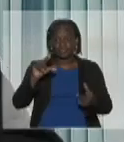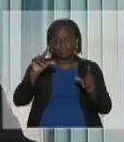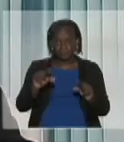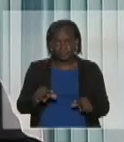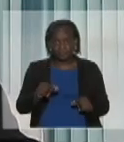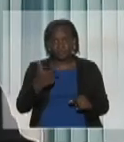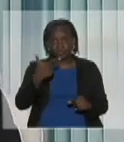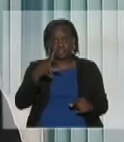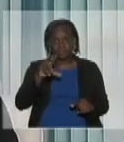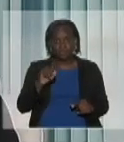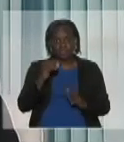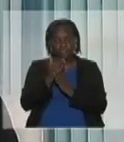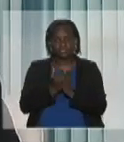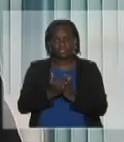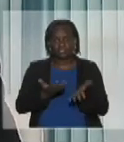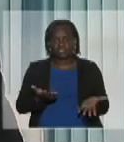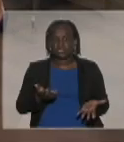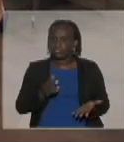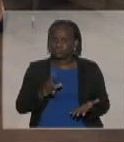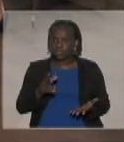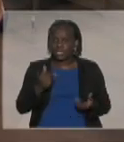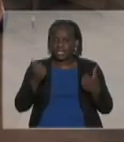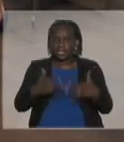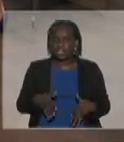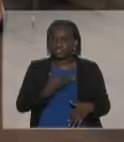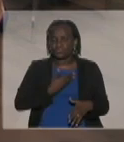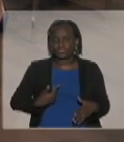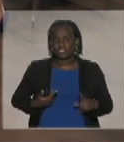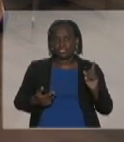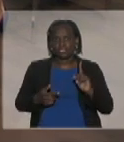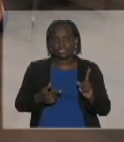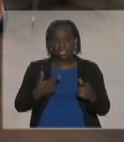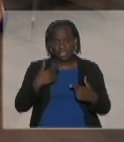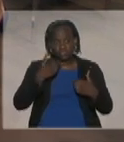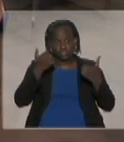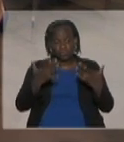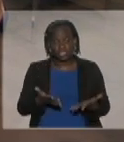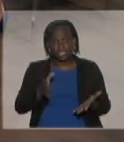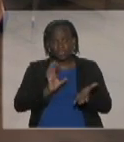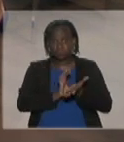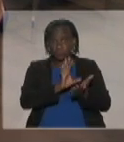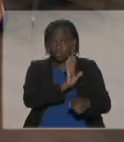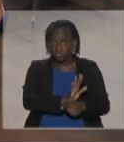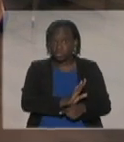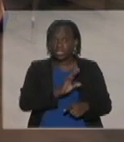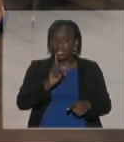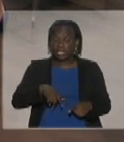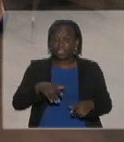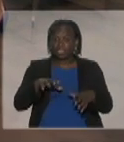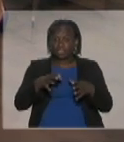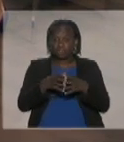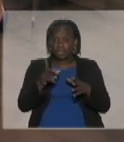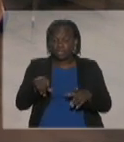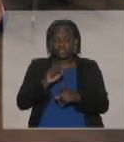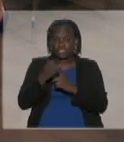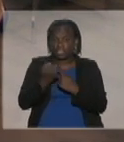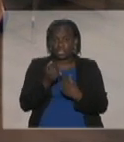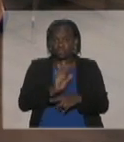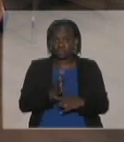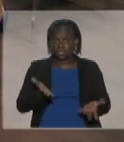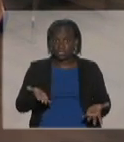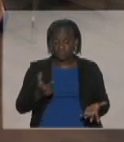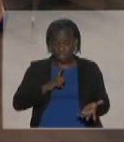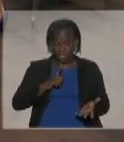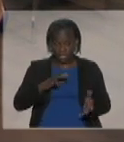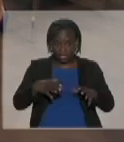esse nível de 250. Que não é um gasto do governo. Essa é que é a discussão que eu falo do subsídio. No fundo, a sociedade é que ajuda. Quando